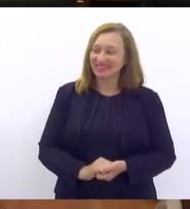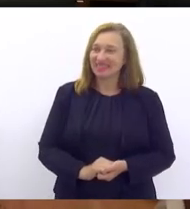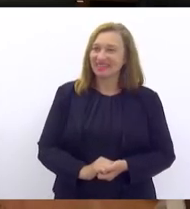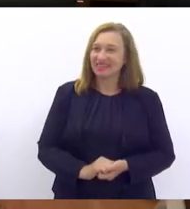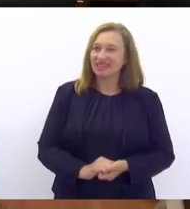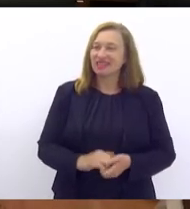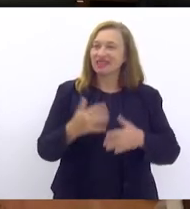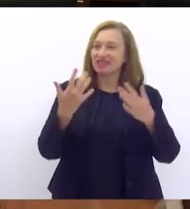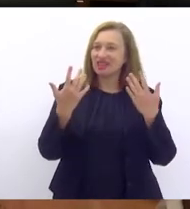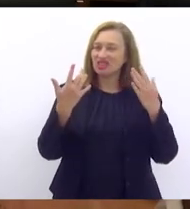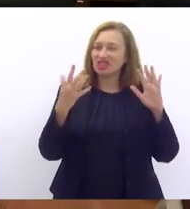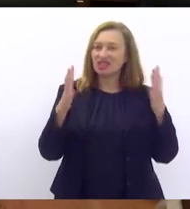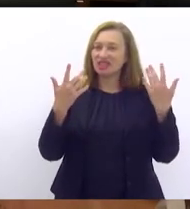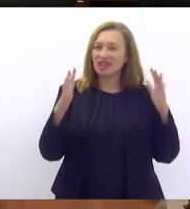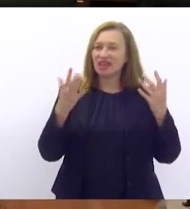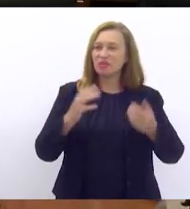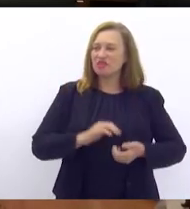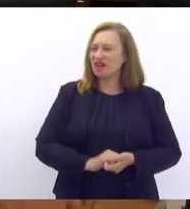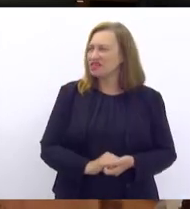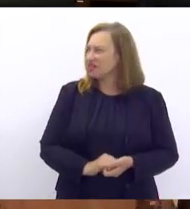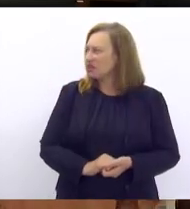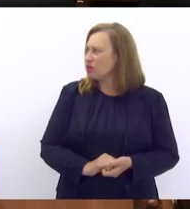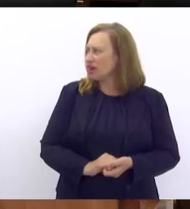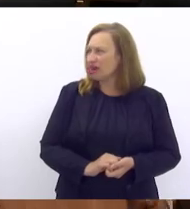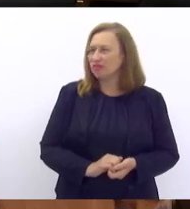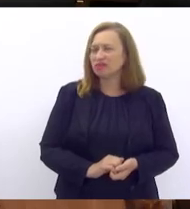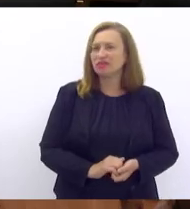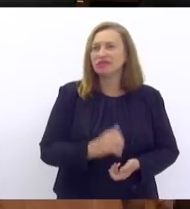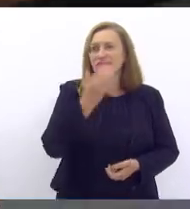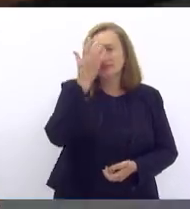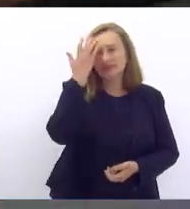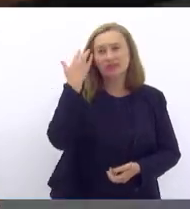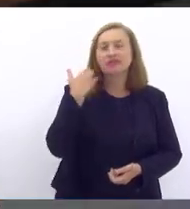Queria uma salva de palmas para o nosso Rafinha, o tecladista também, por favor.